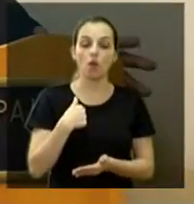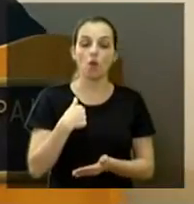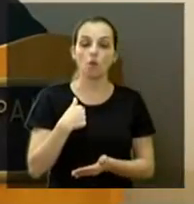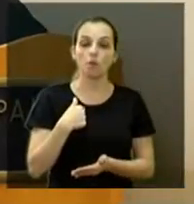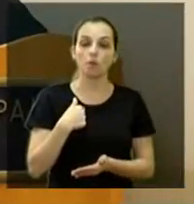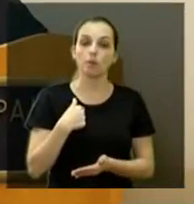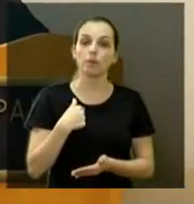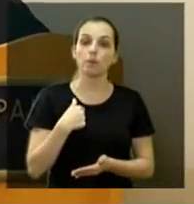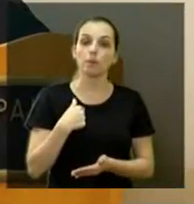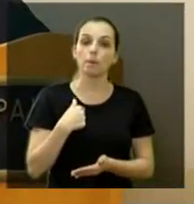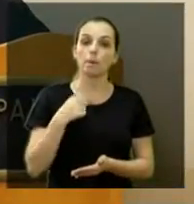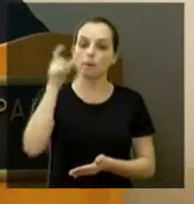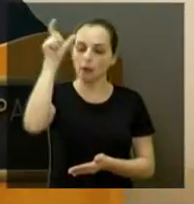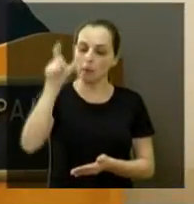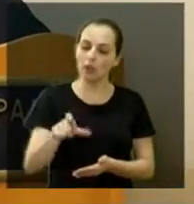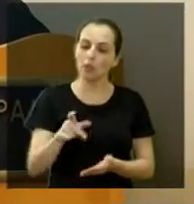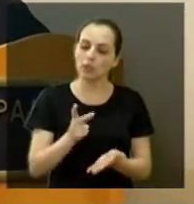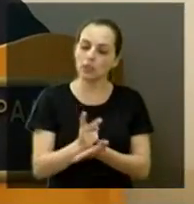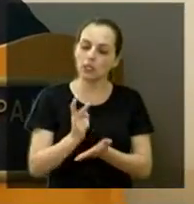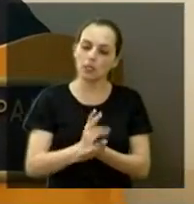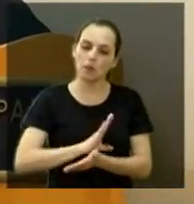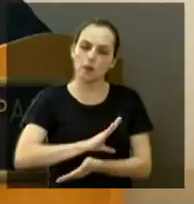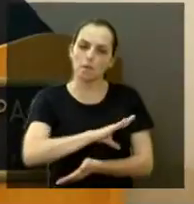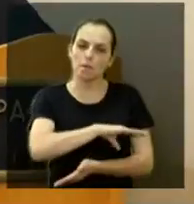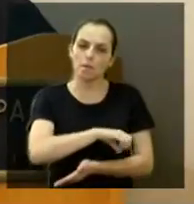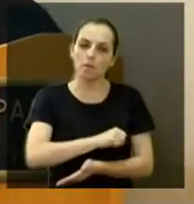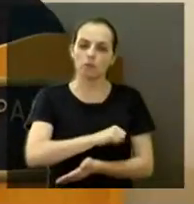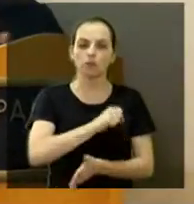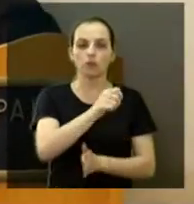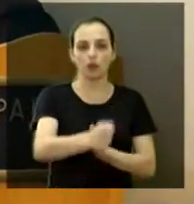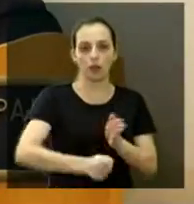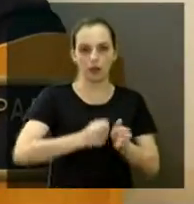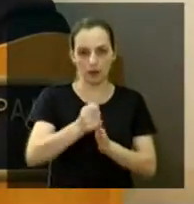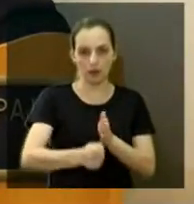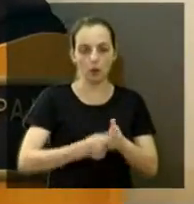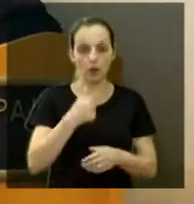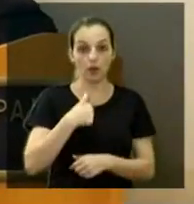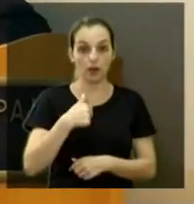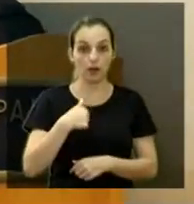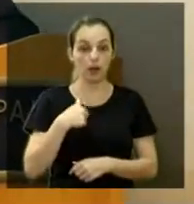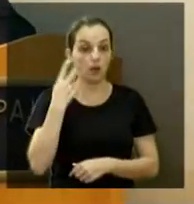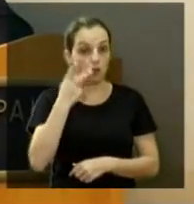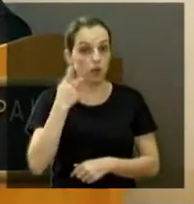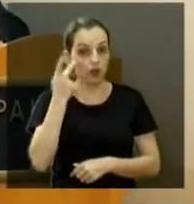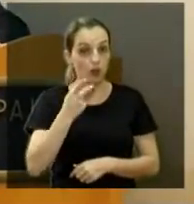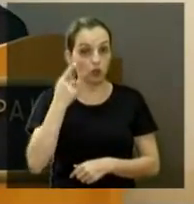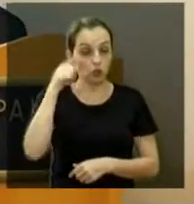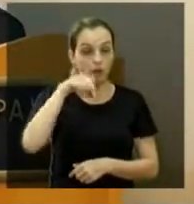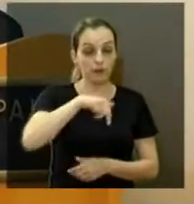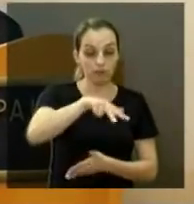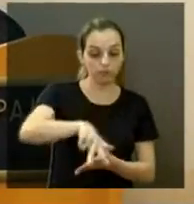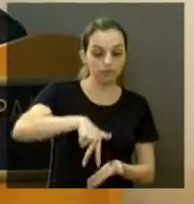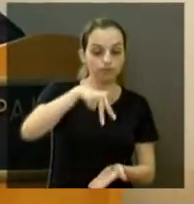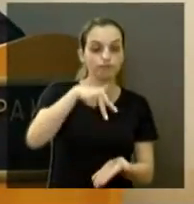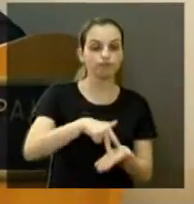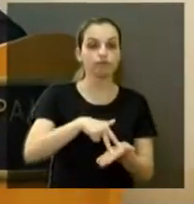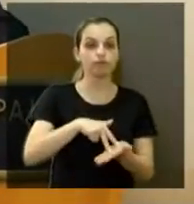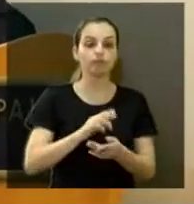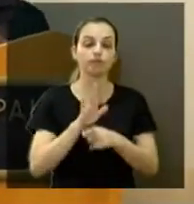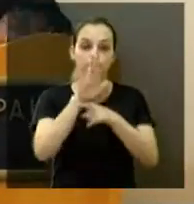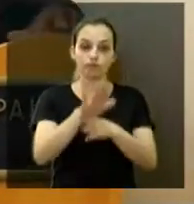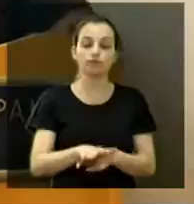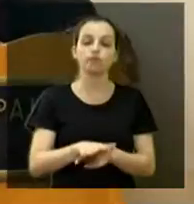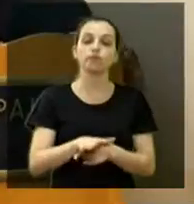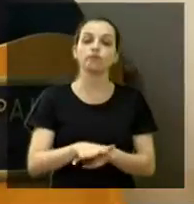ele sempre amou a nossa cidade de Araraquara. E eu, como vereador de Araraquara, estou aqui nessa tribuna para contribuir muito com a nossa cidade